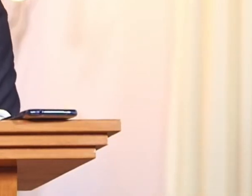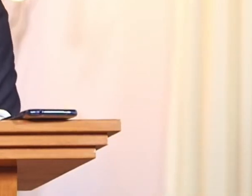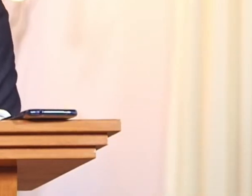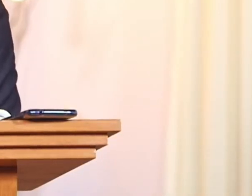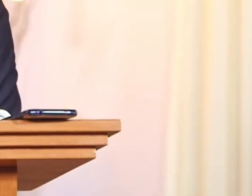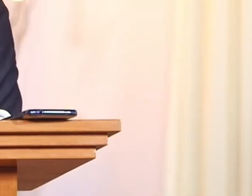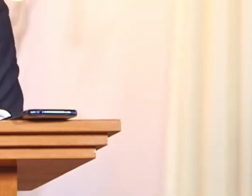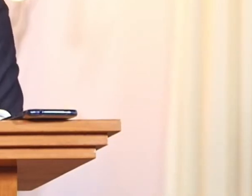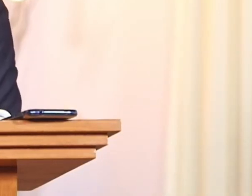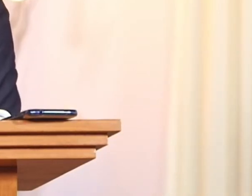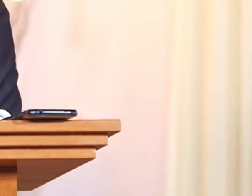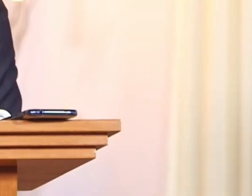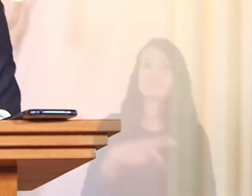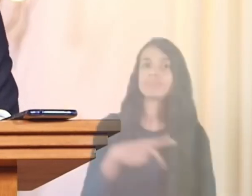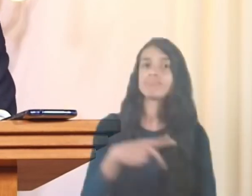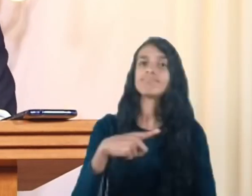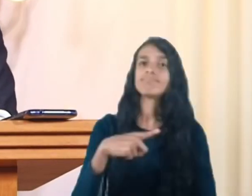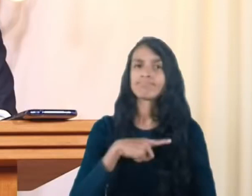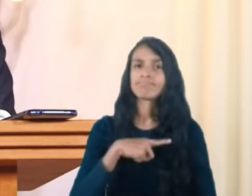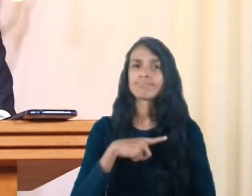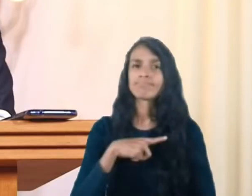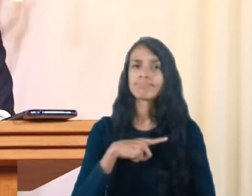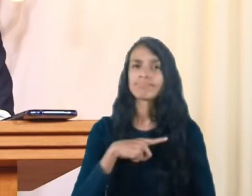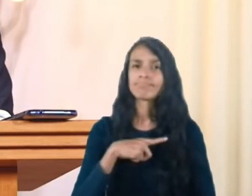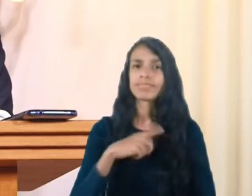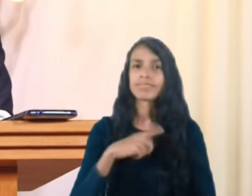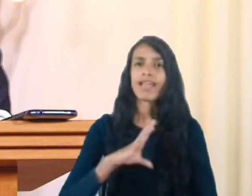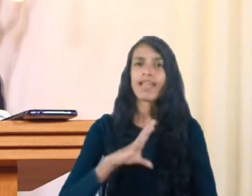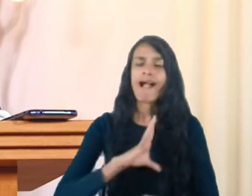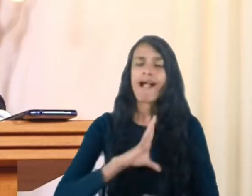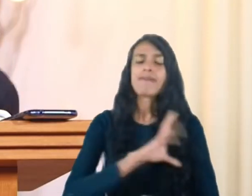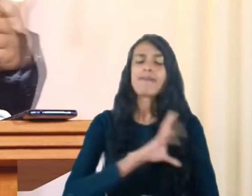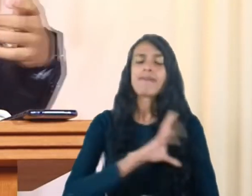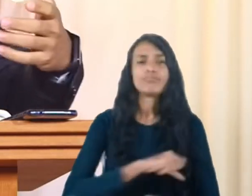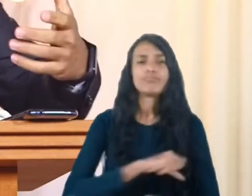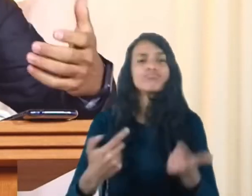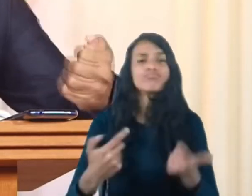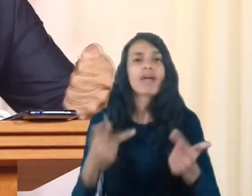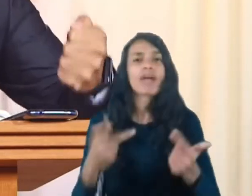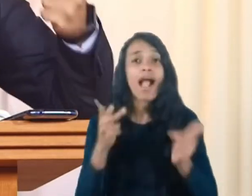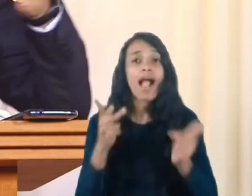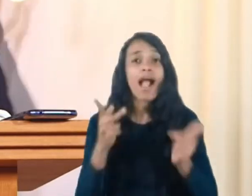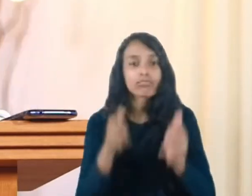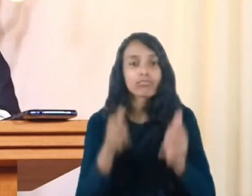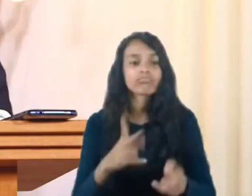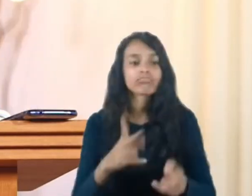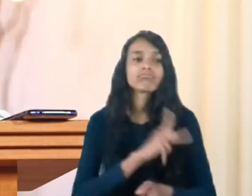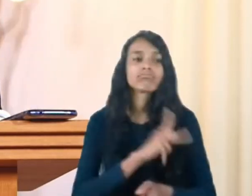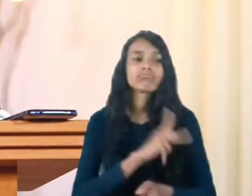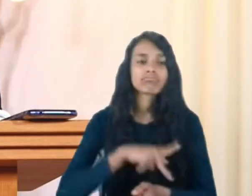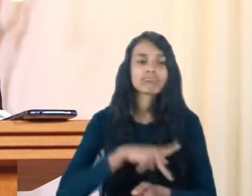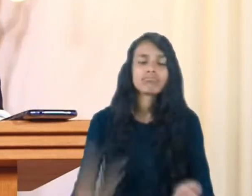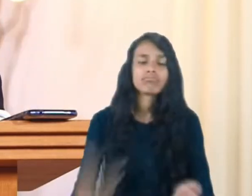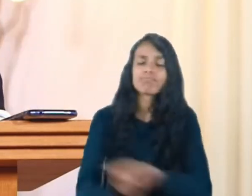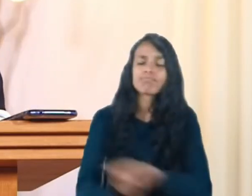tenham a atitude desse pregador, do apóstolo Paulo. Pastor que o abrace.